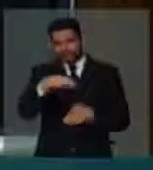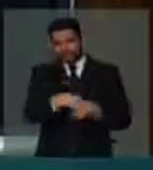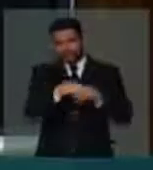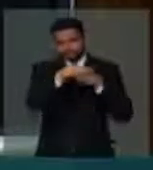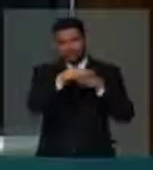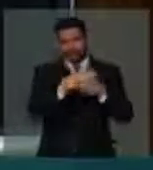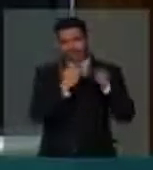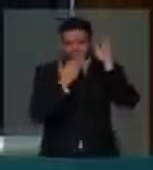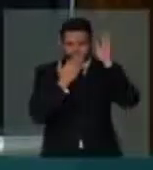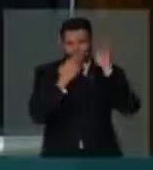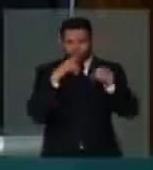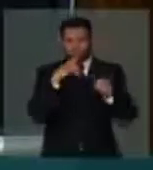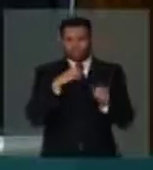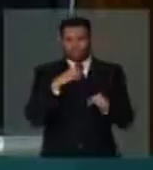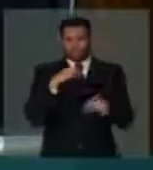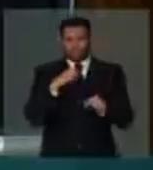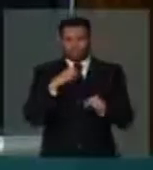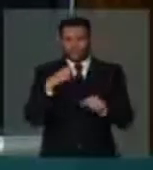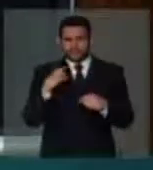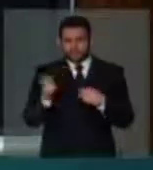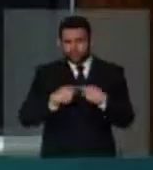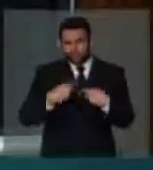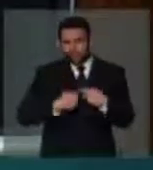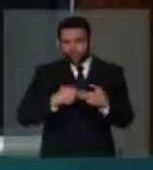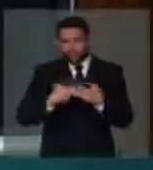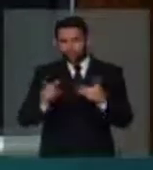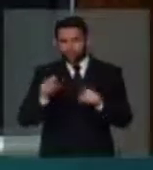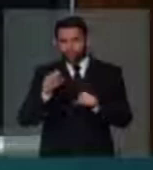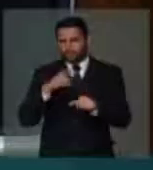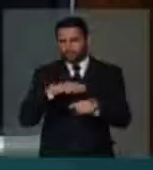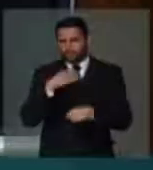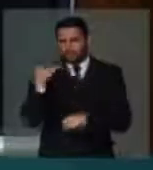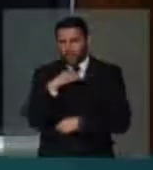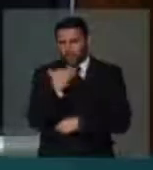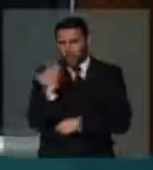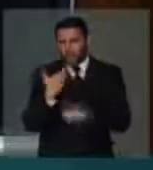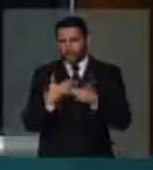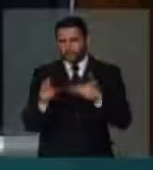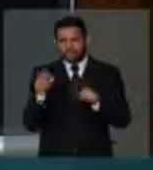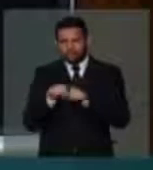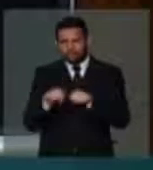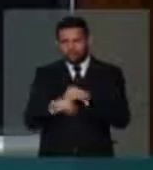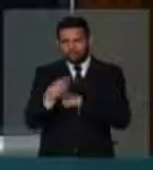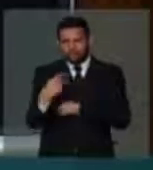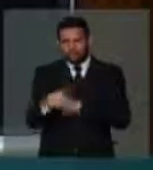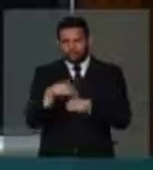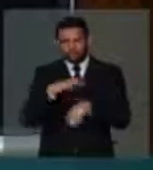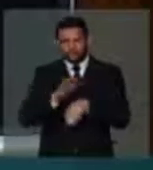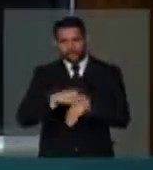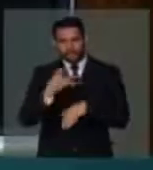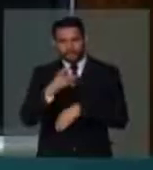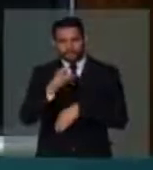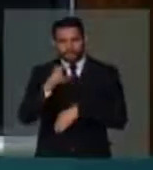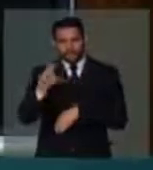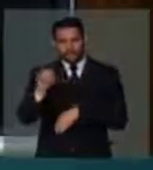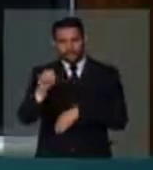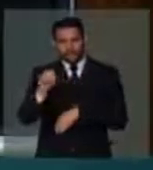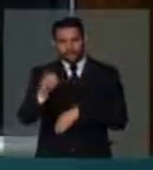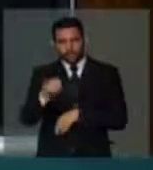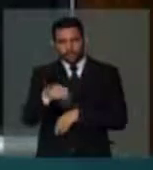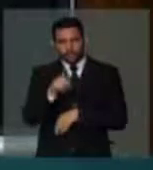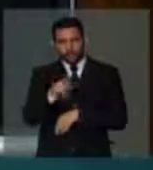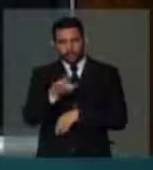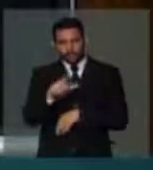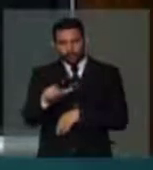líderes, estupros, mortes em séries. Ao longo dos últimos anos foram mais de 450 Guarani